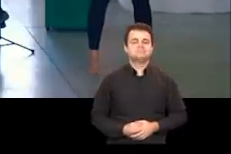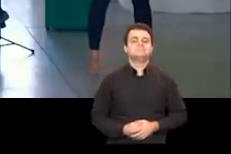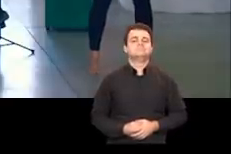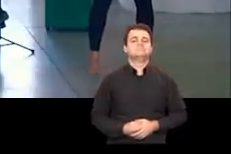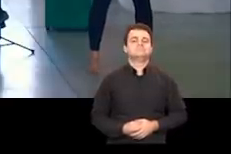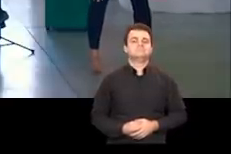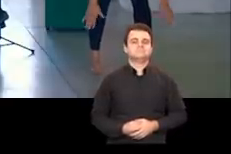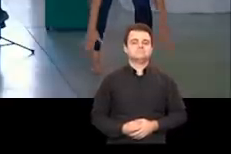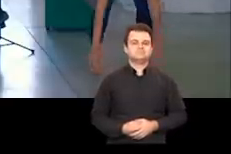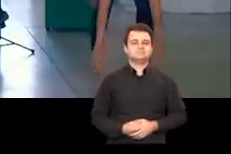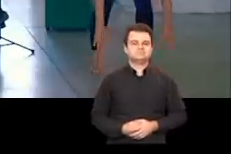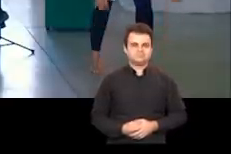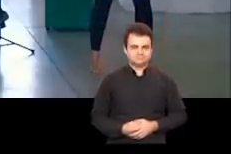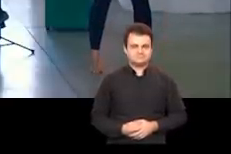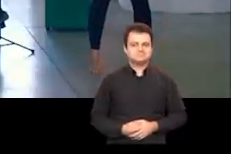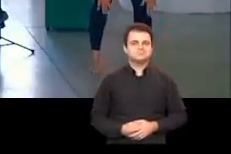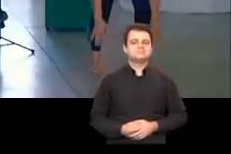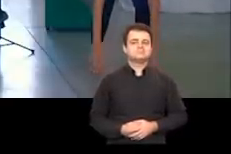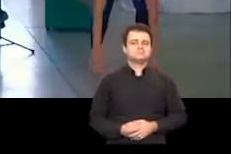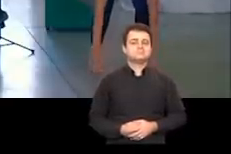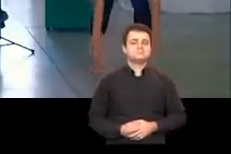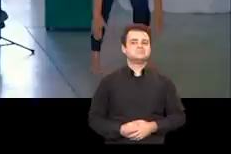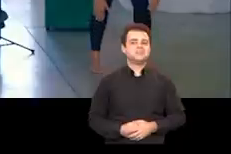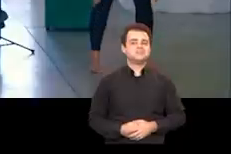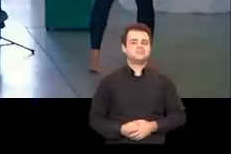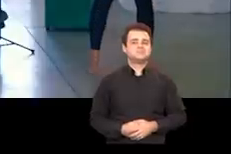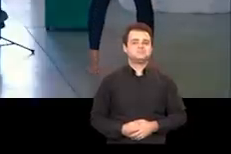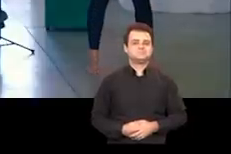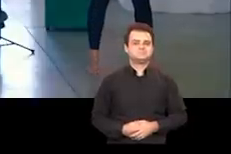cabeça, ombro, joelho e pé,